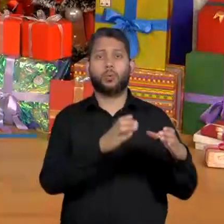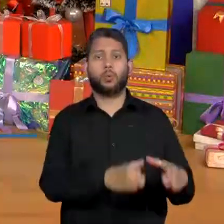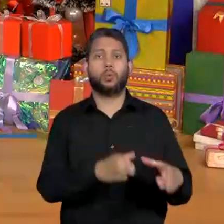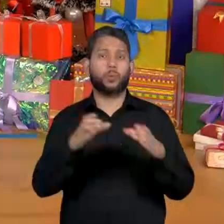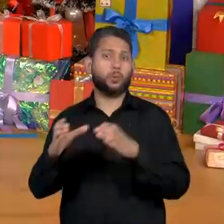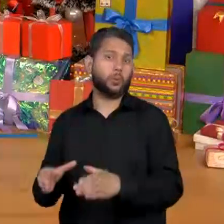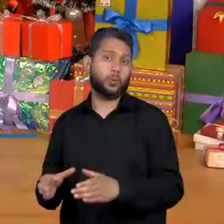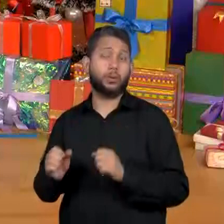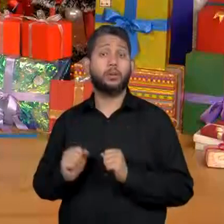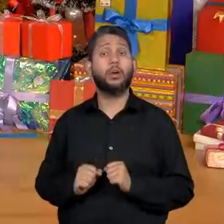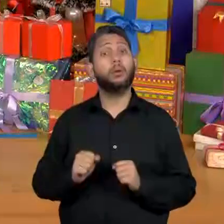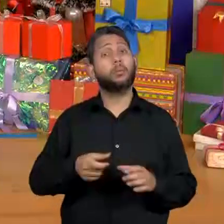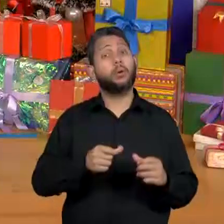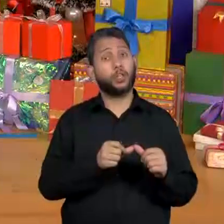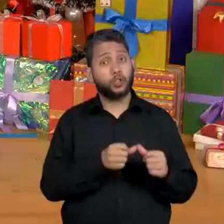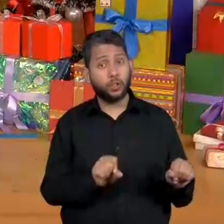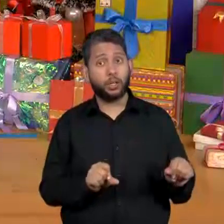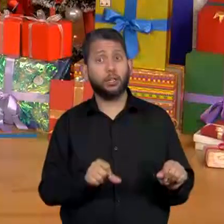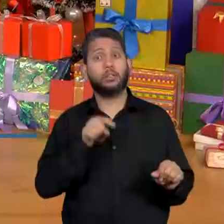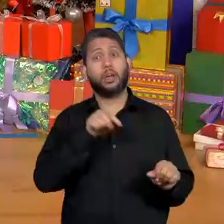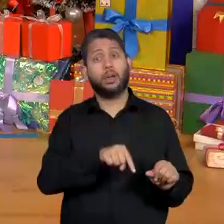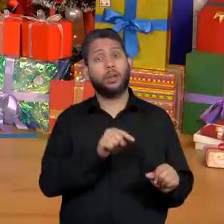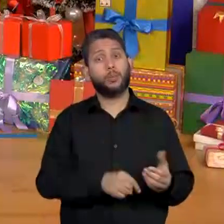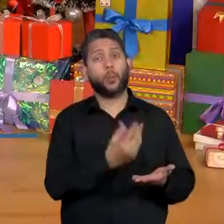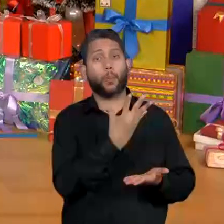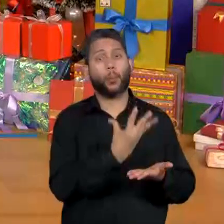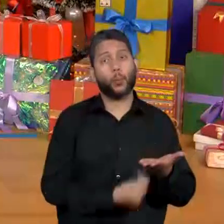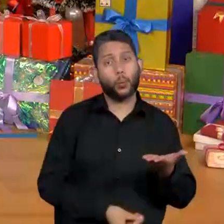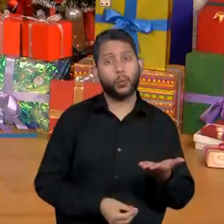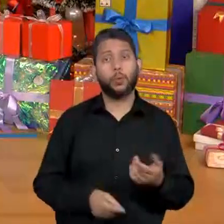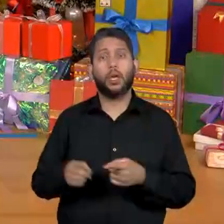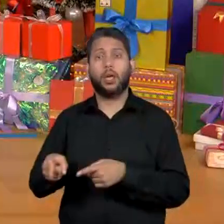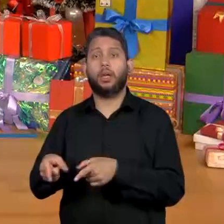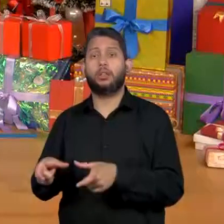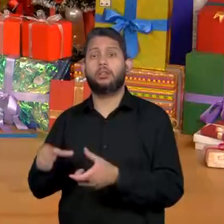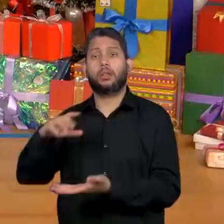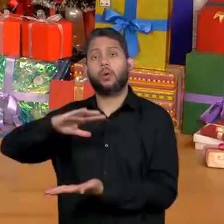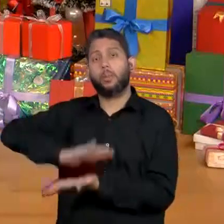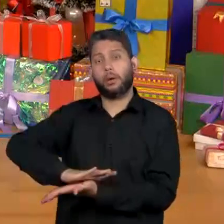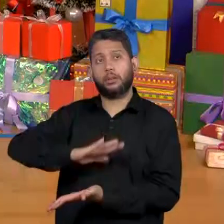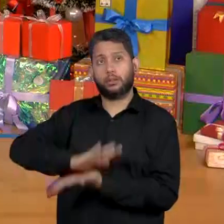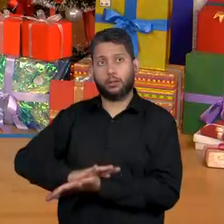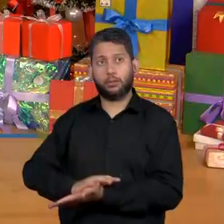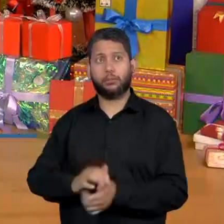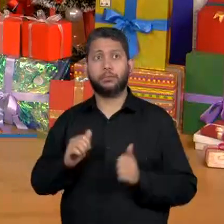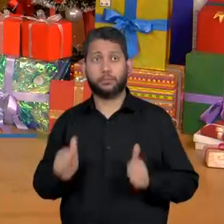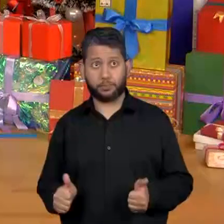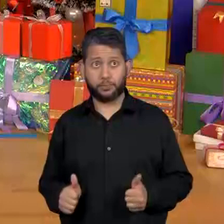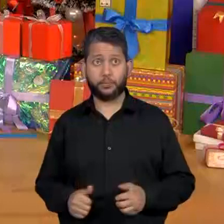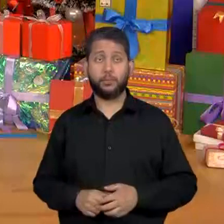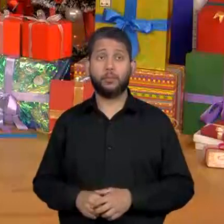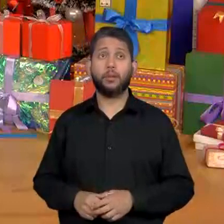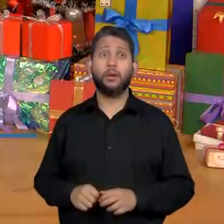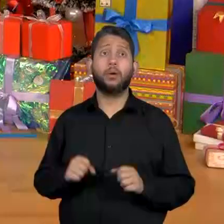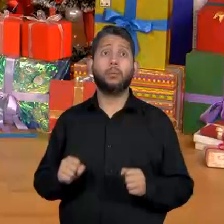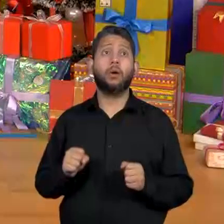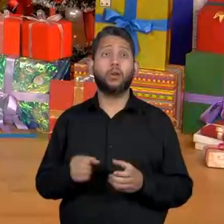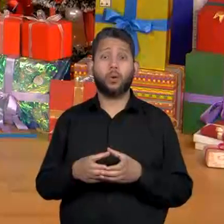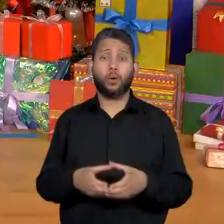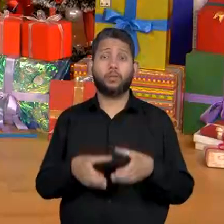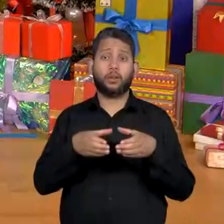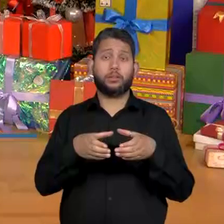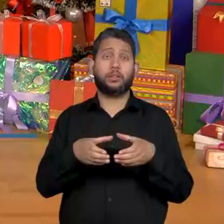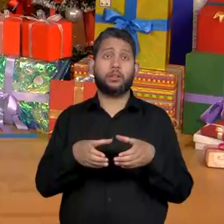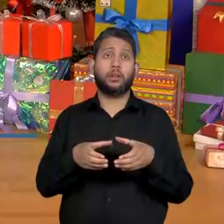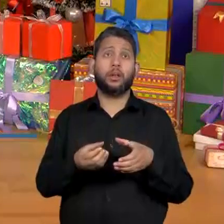e aí vocês coloquem a etiqueta. Esse solo é o poroso e esse aqui o compactado, tá bom? Então, ó, você pode utilizar esse tipo de